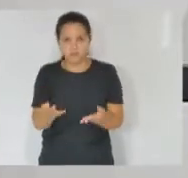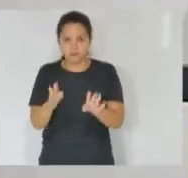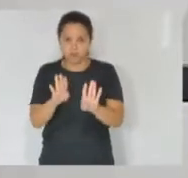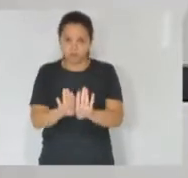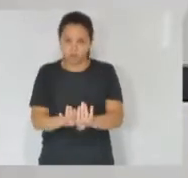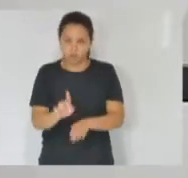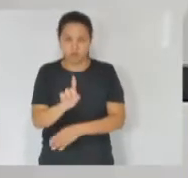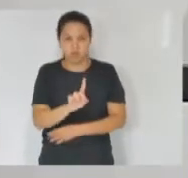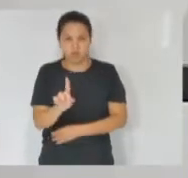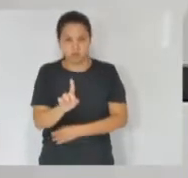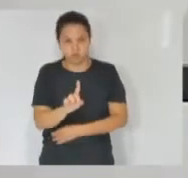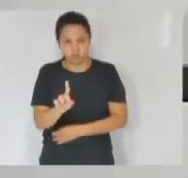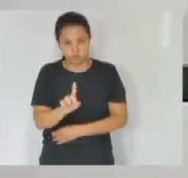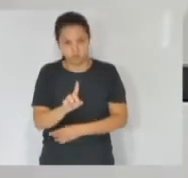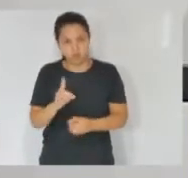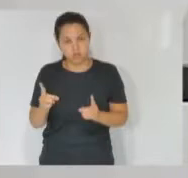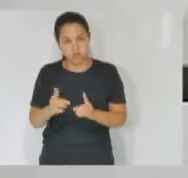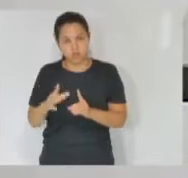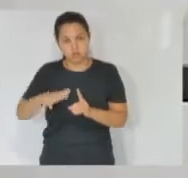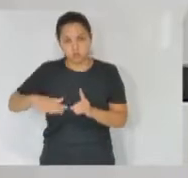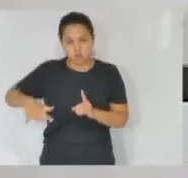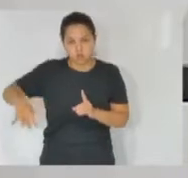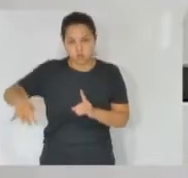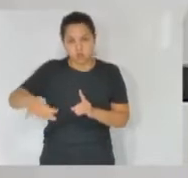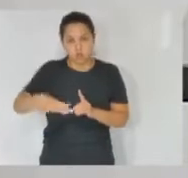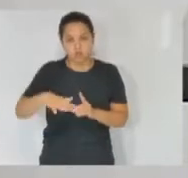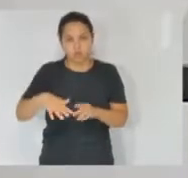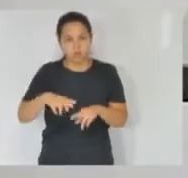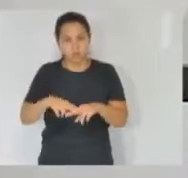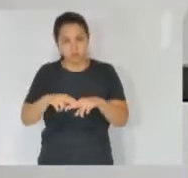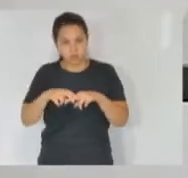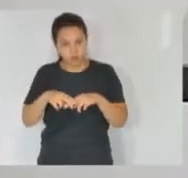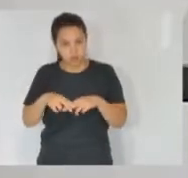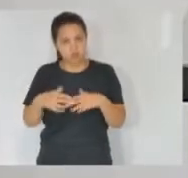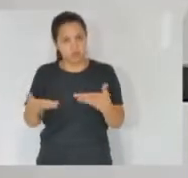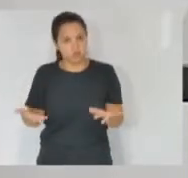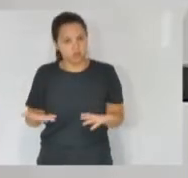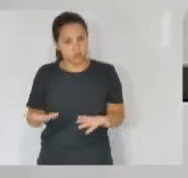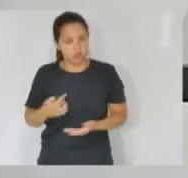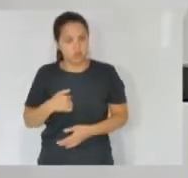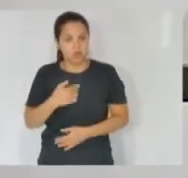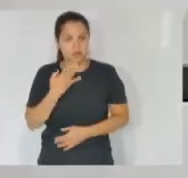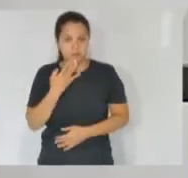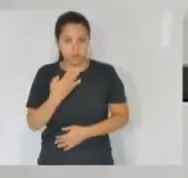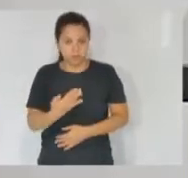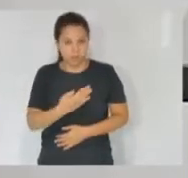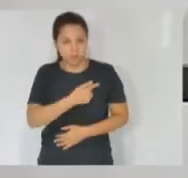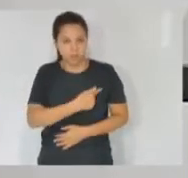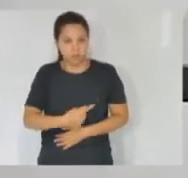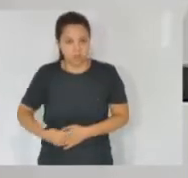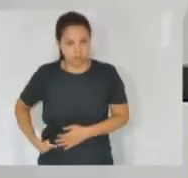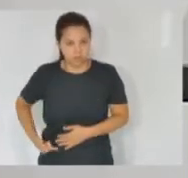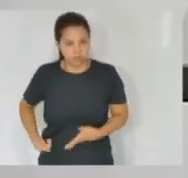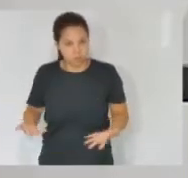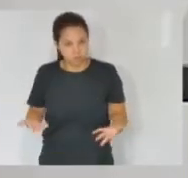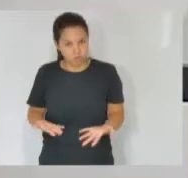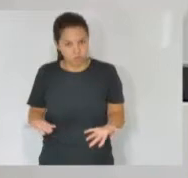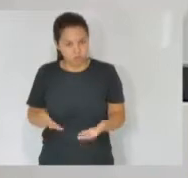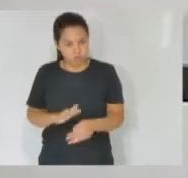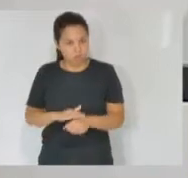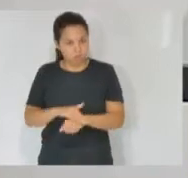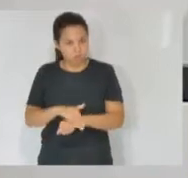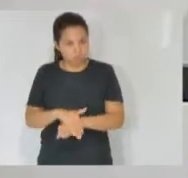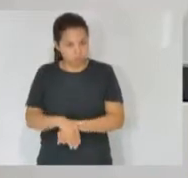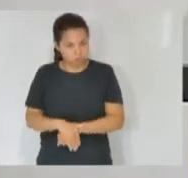região. Portanto, eu venho aqui fazer um apelo ao nosso governador. Hoje à noite terei a oportunidade de pedir licença ao meu partido para